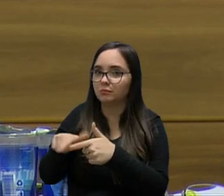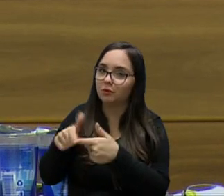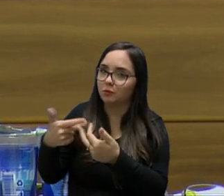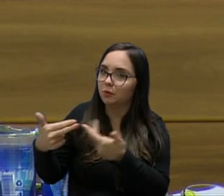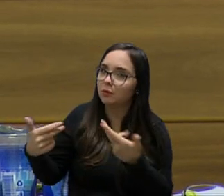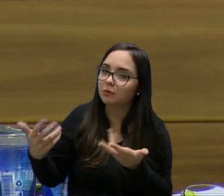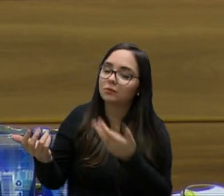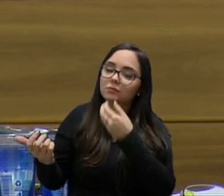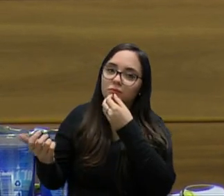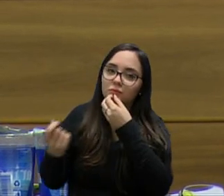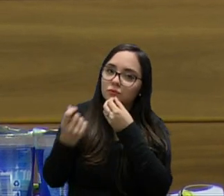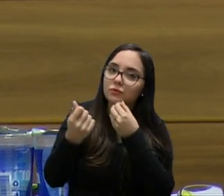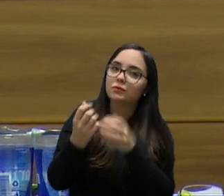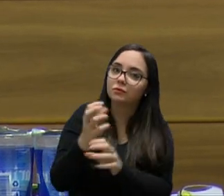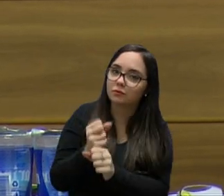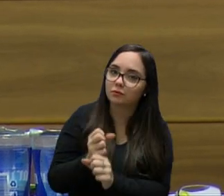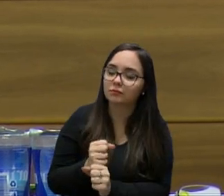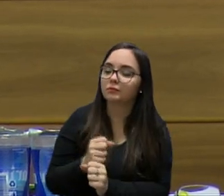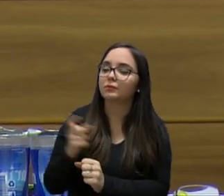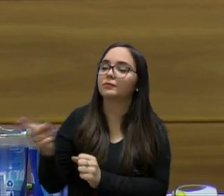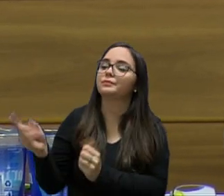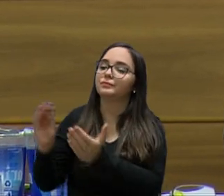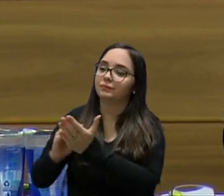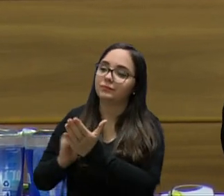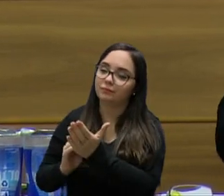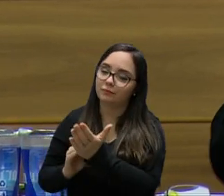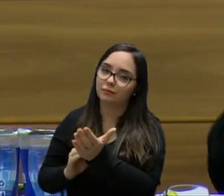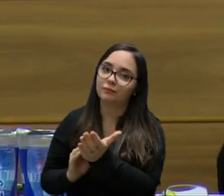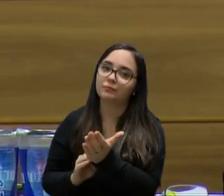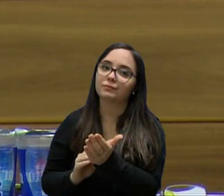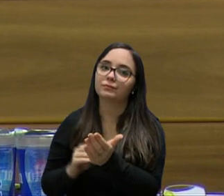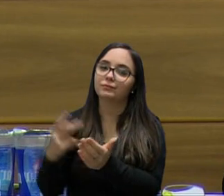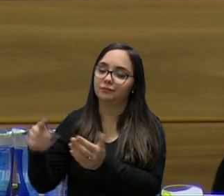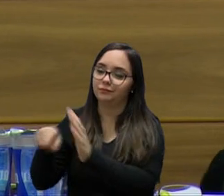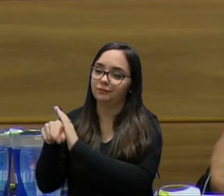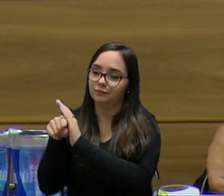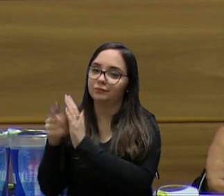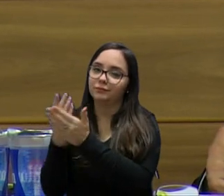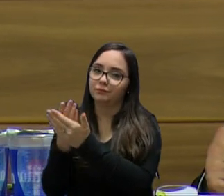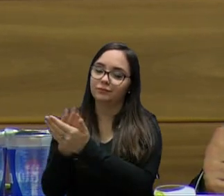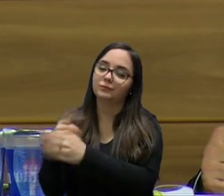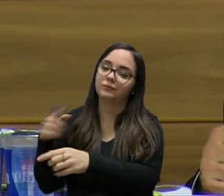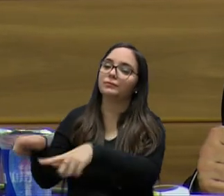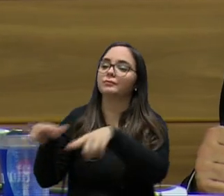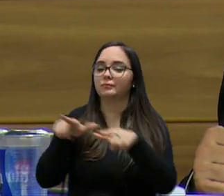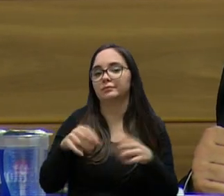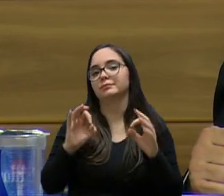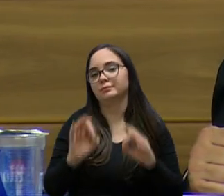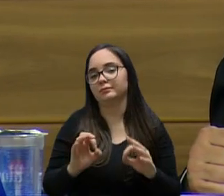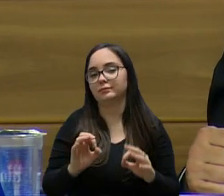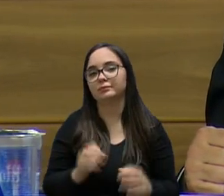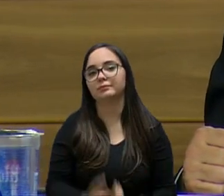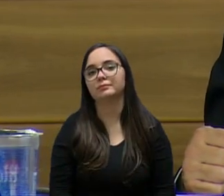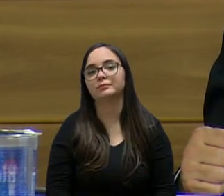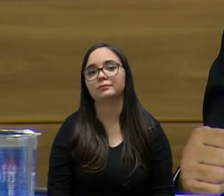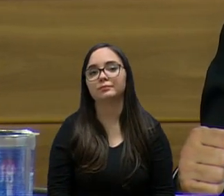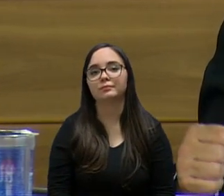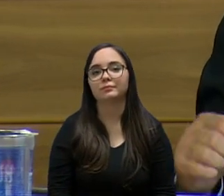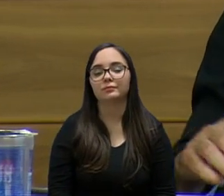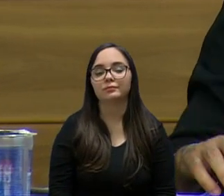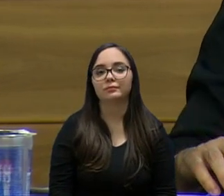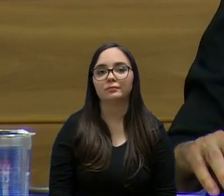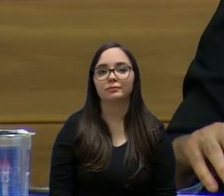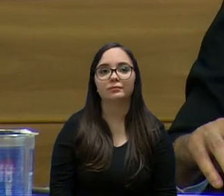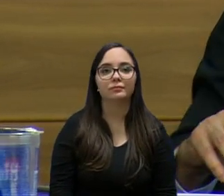o próprio corpo técnico nosso da própria secretaria para poder fazer todas esses levantamentos essas contas em